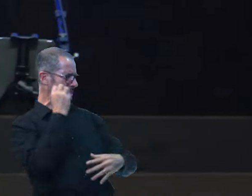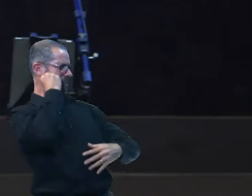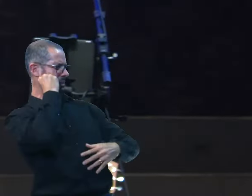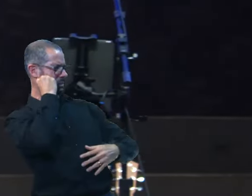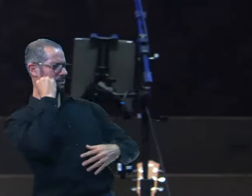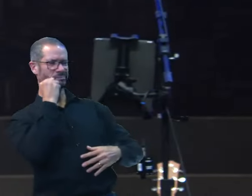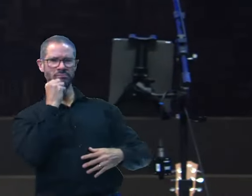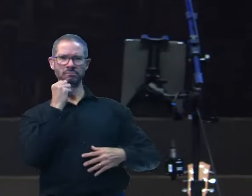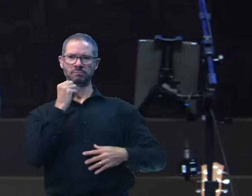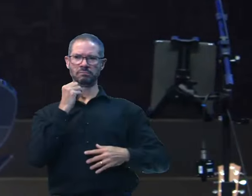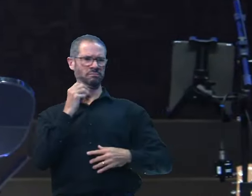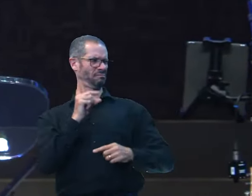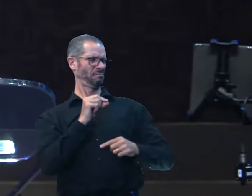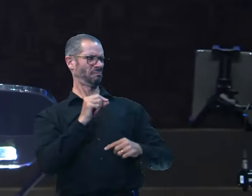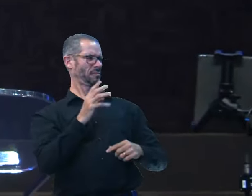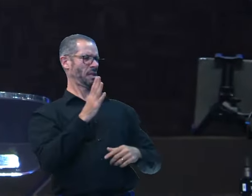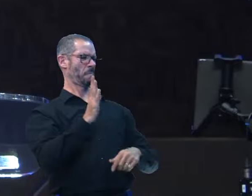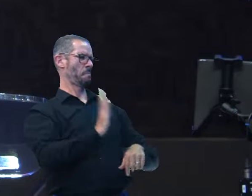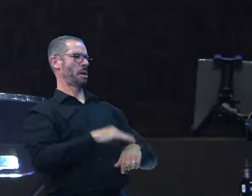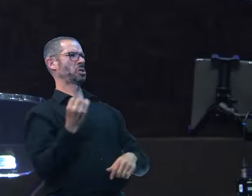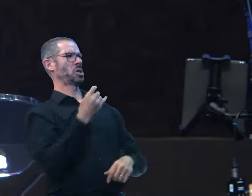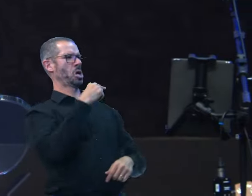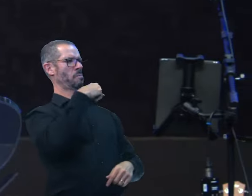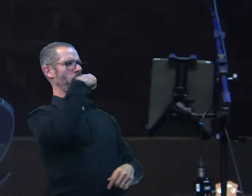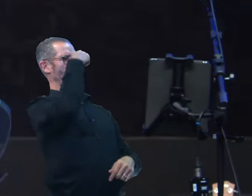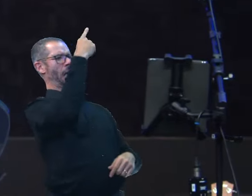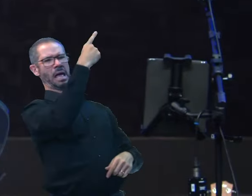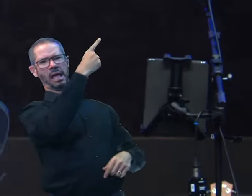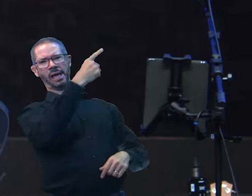ele se coloca num lugar de maior importância.